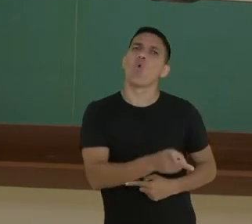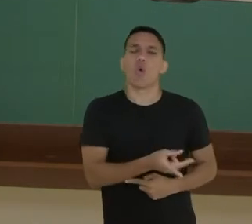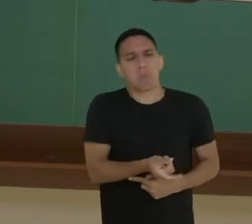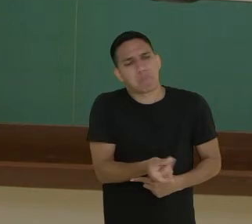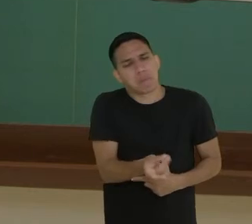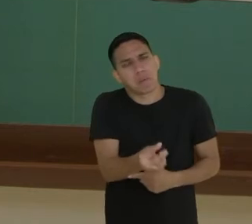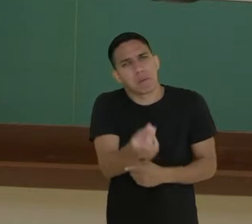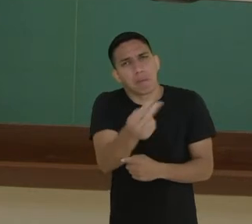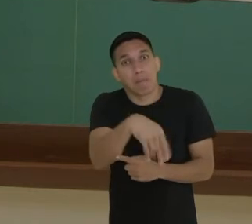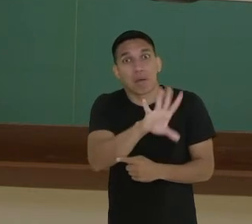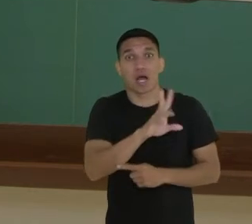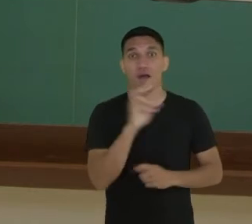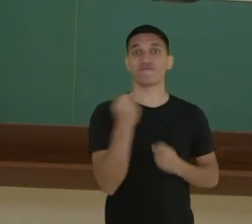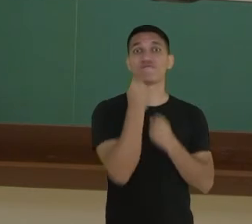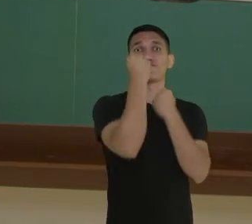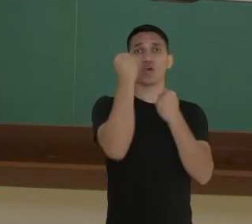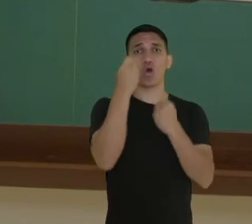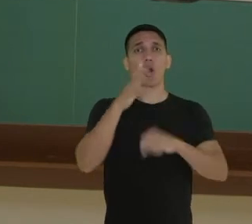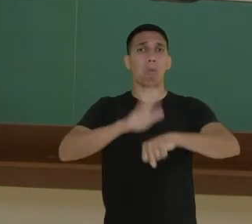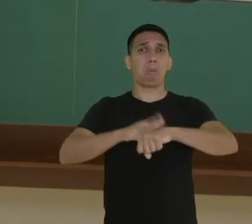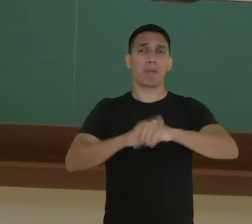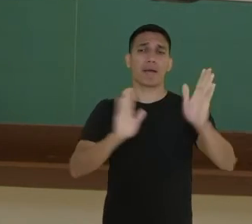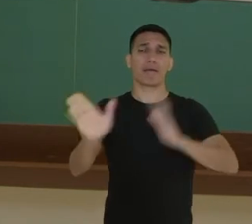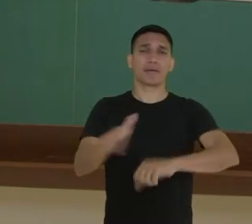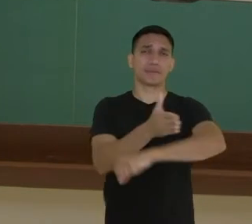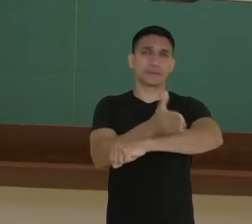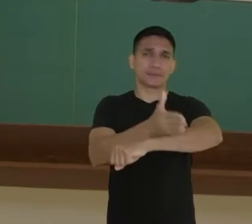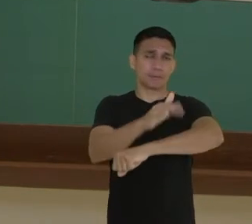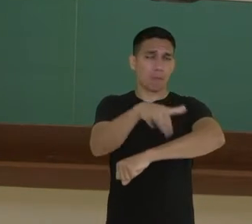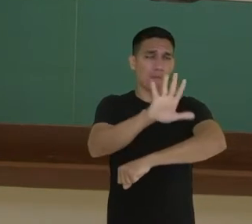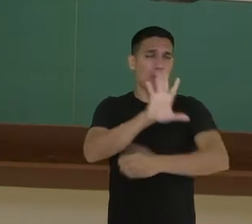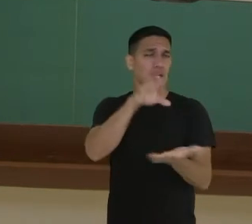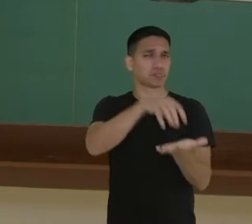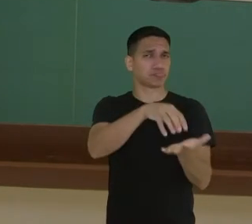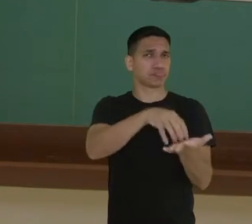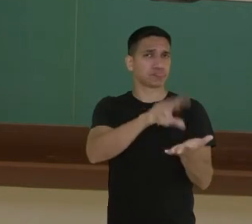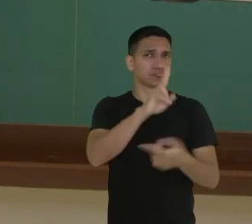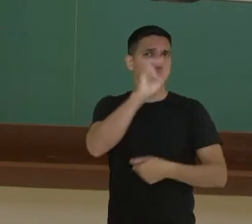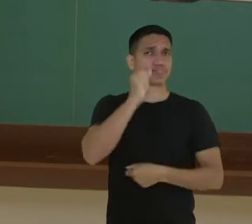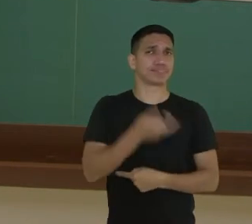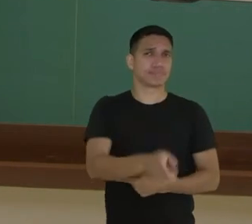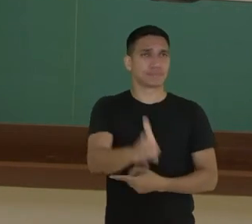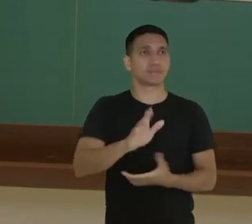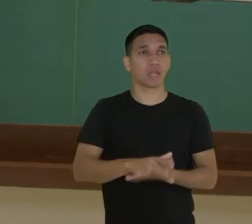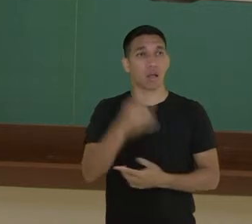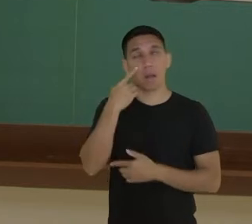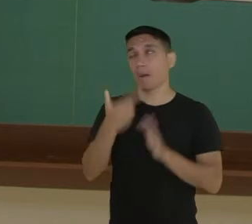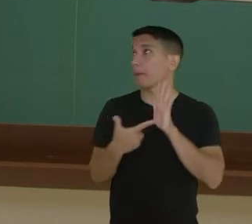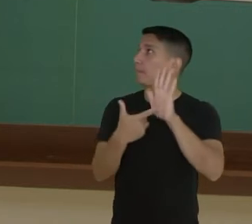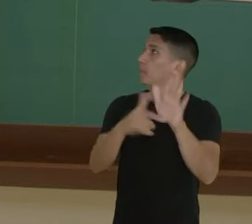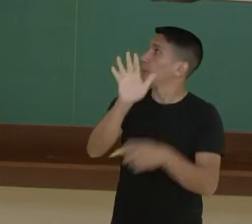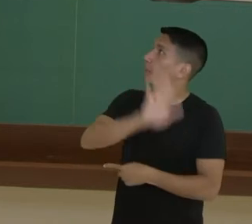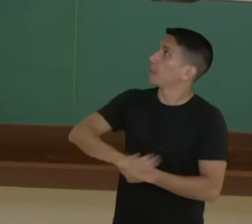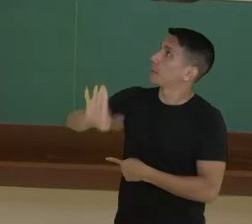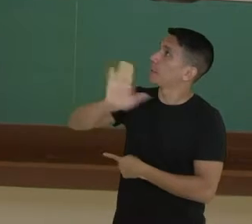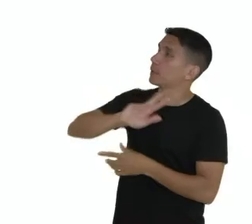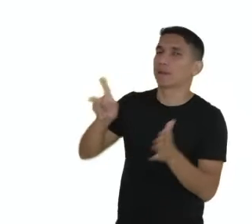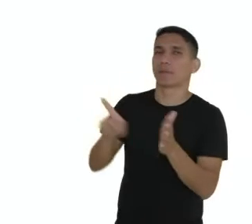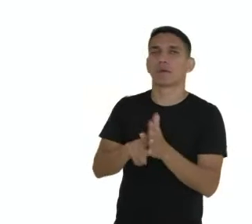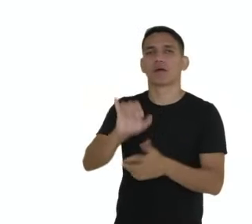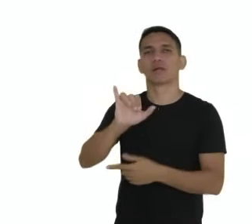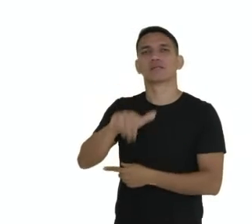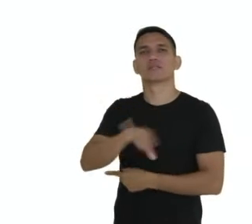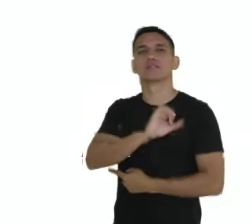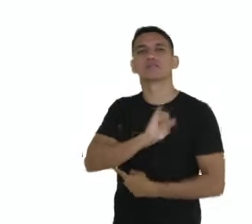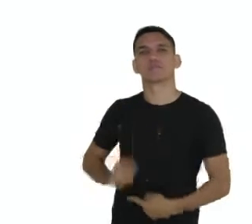instituições da Idade Média. Na verdade, a mais forte instituição da Idade Média. Aqui a gente tem a figura do imperador